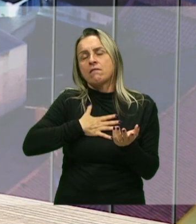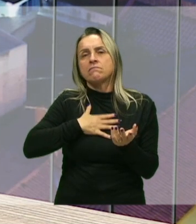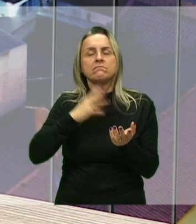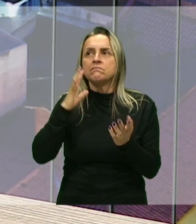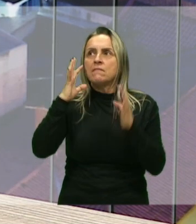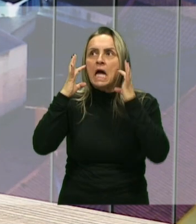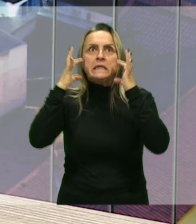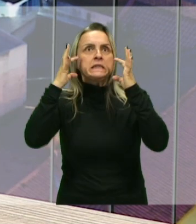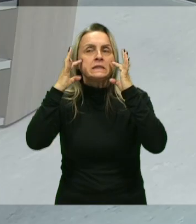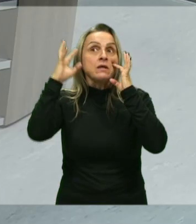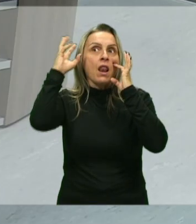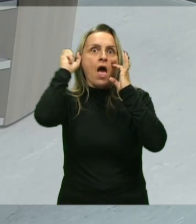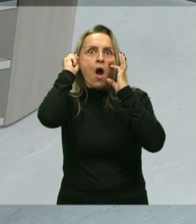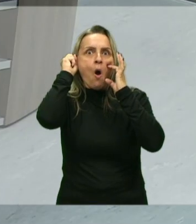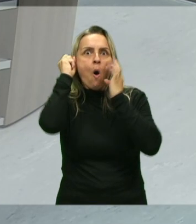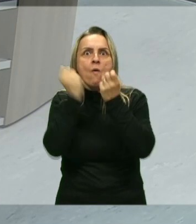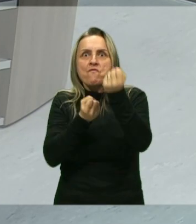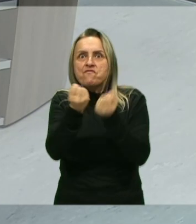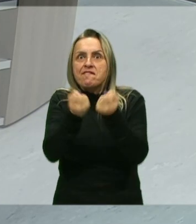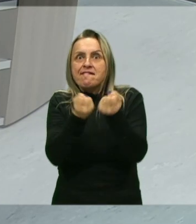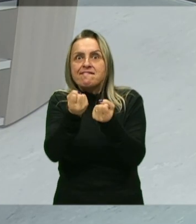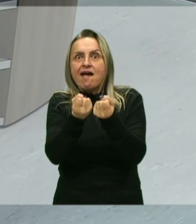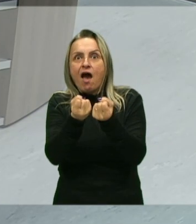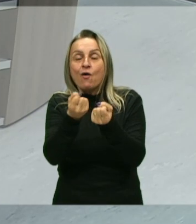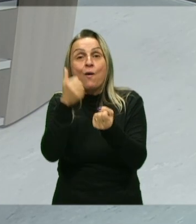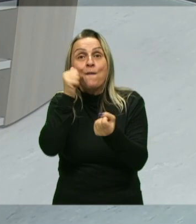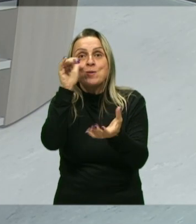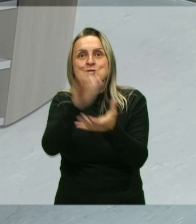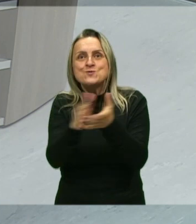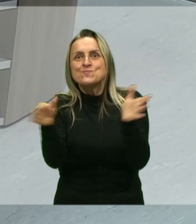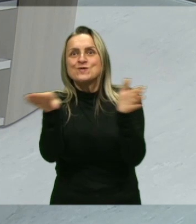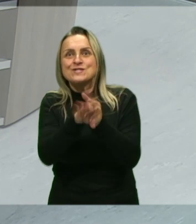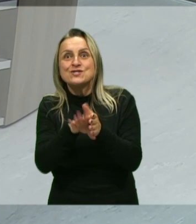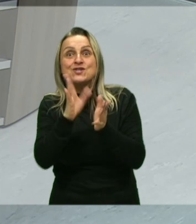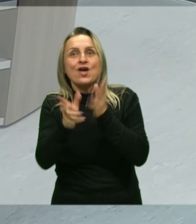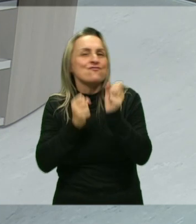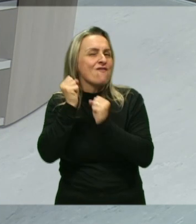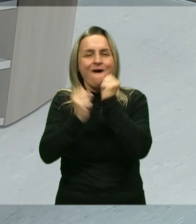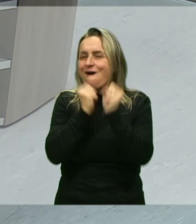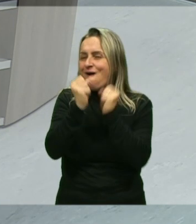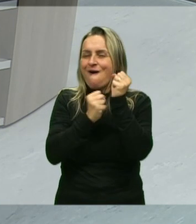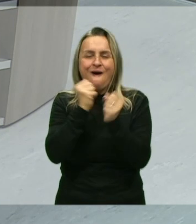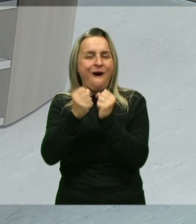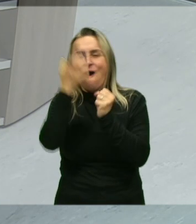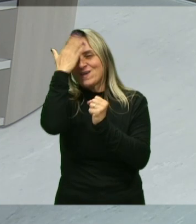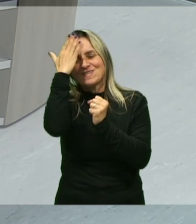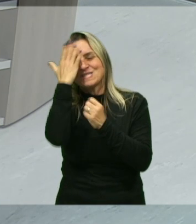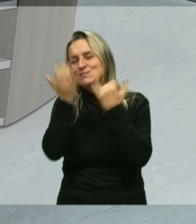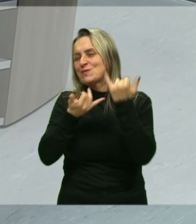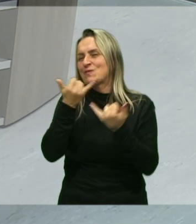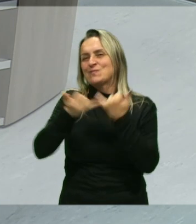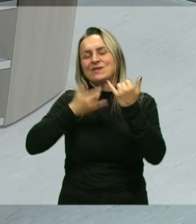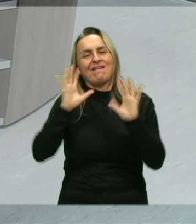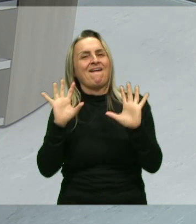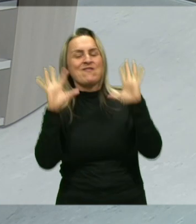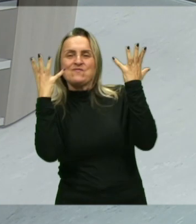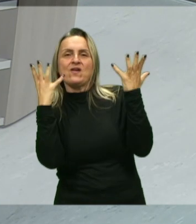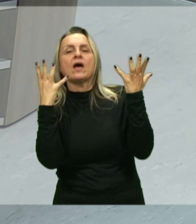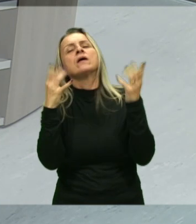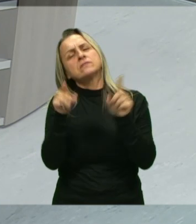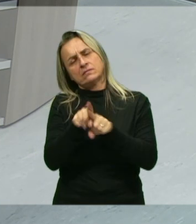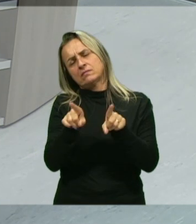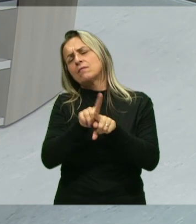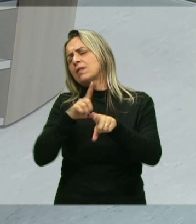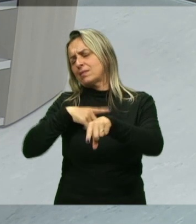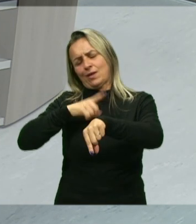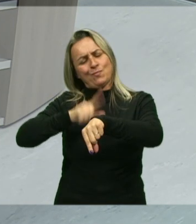na garagem, né, minha esposa chegar, ela já corre, ela pega o urso na boca, que ela sabe que ela vai brincar, vai fazer a festa. Ela também tem esses